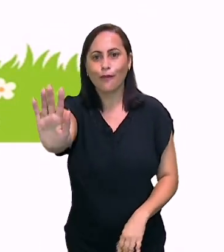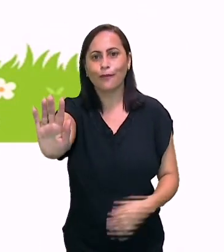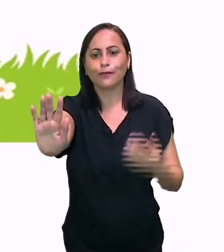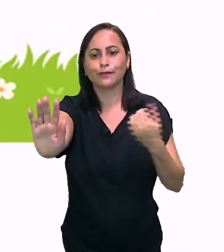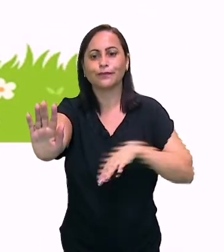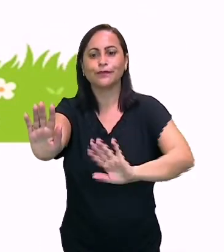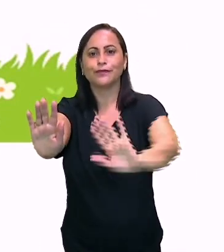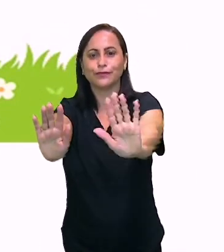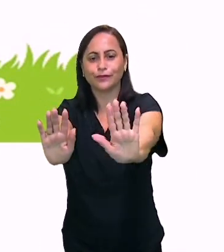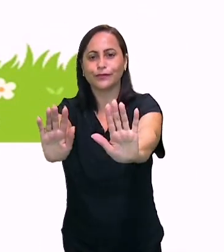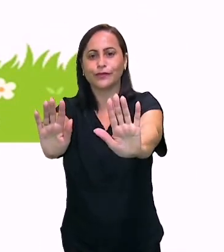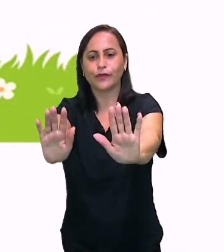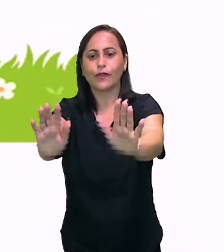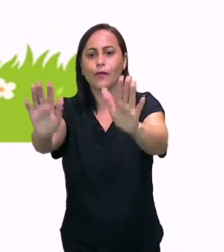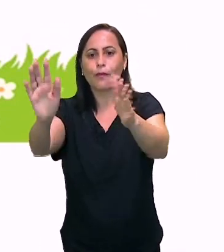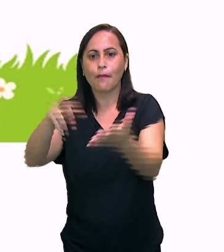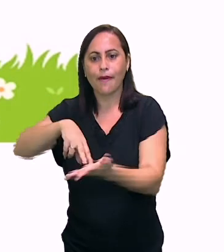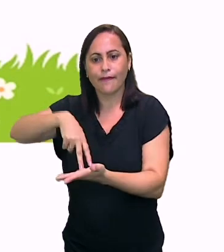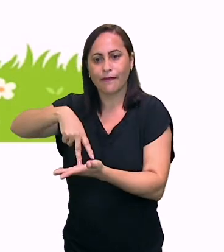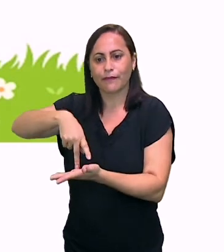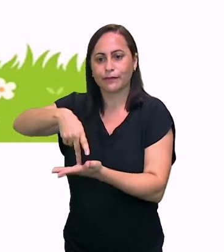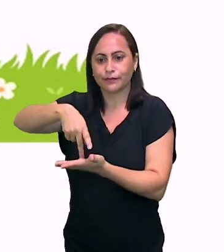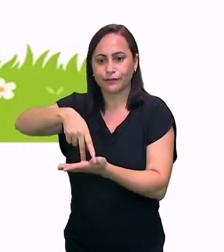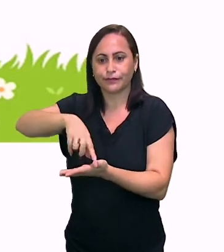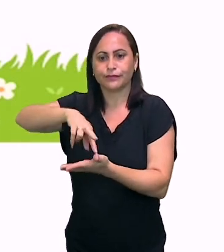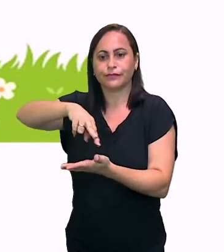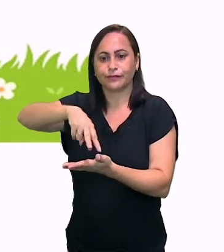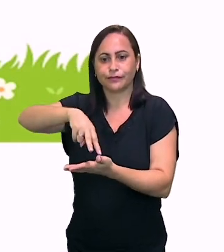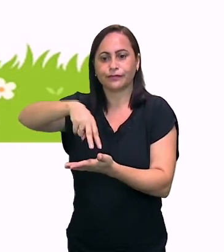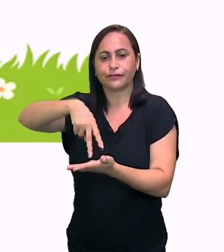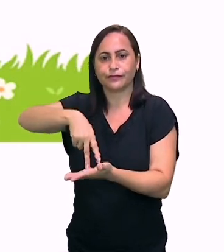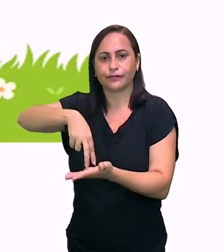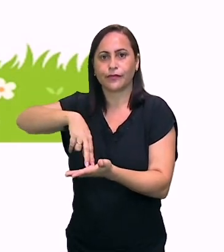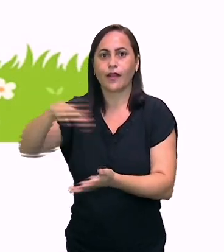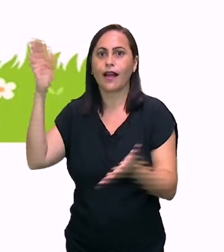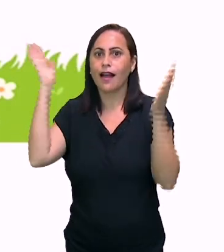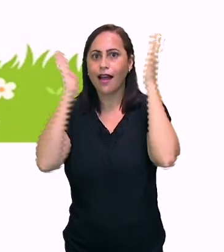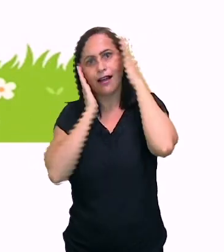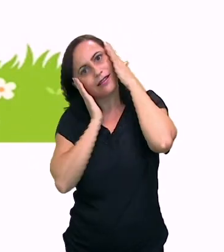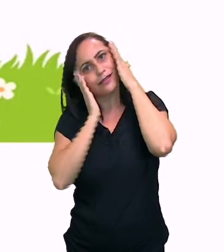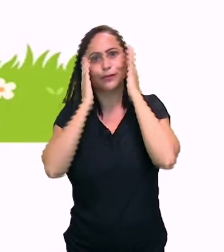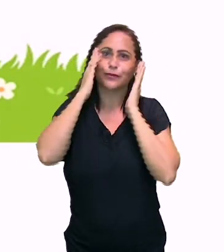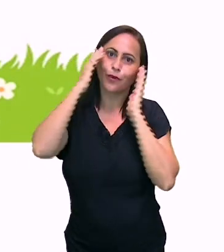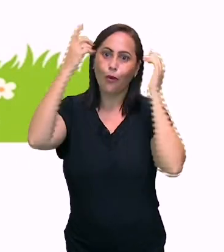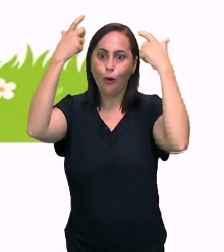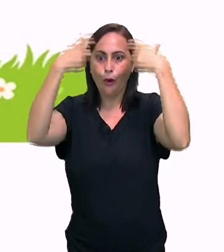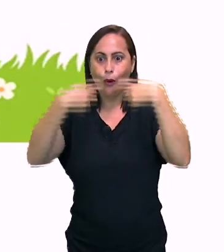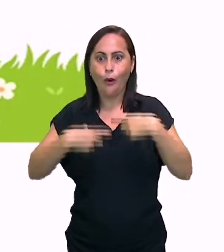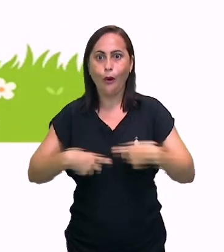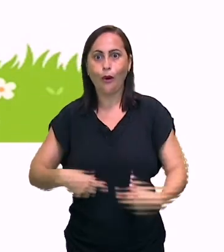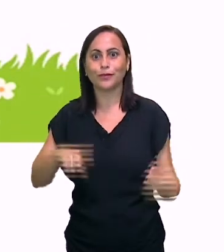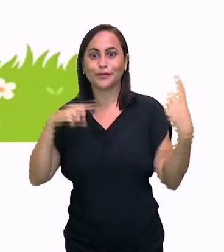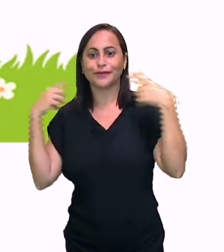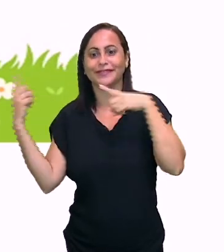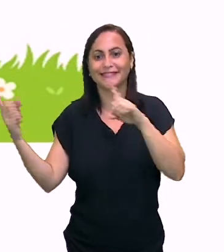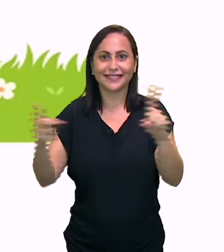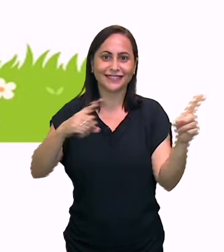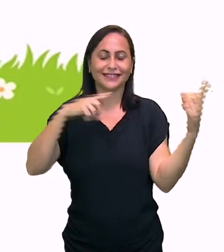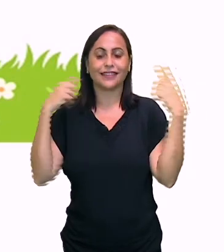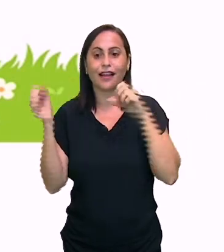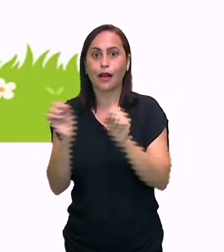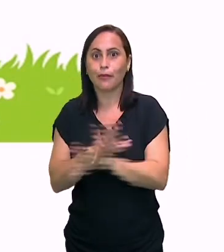um braço, o outro, uma perna, a outra, a cabeça, todo o corpo, girando,